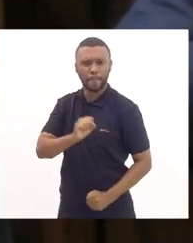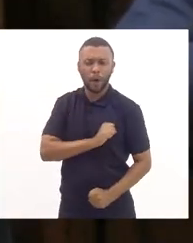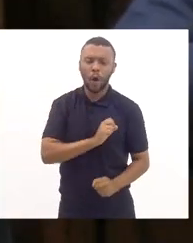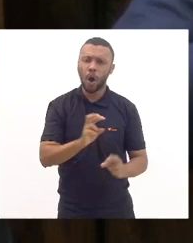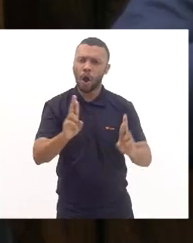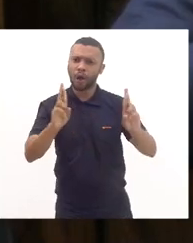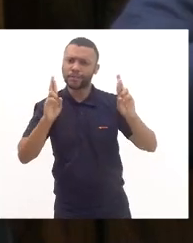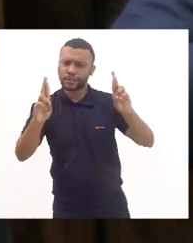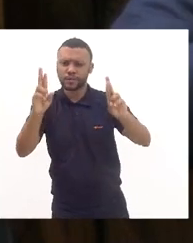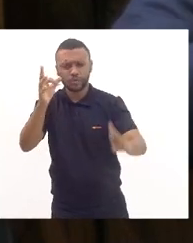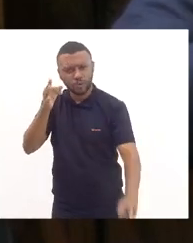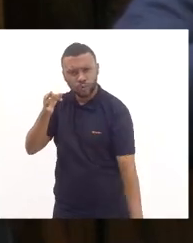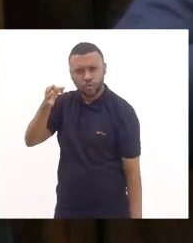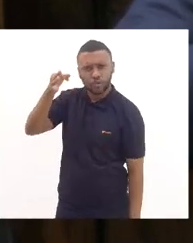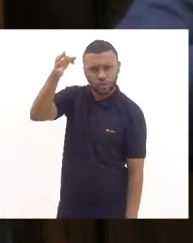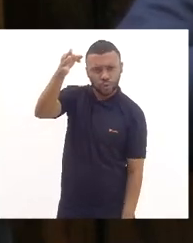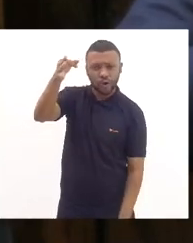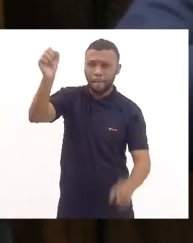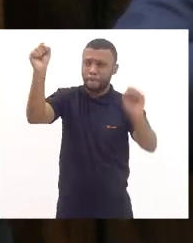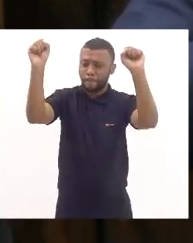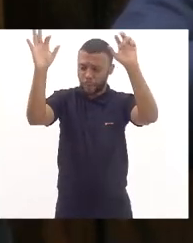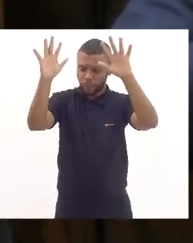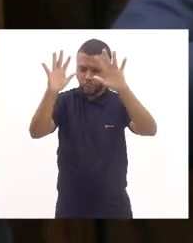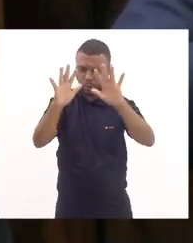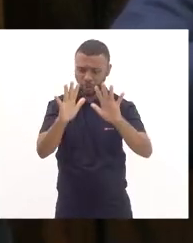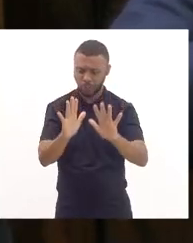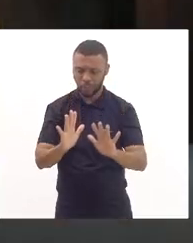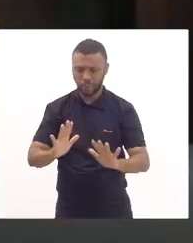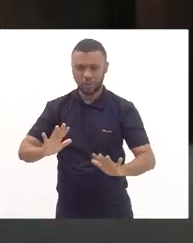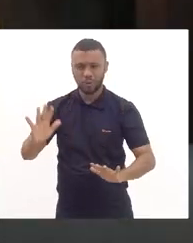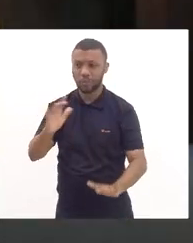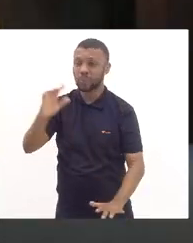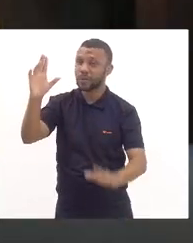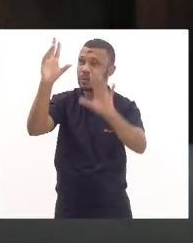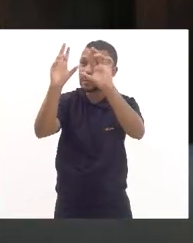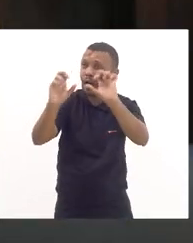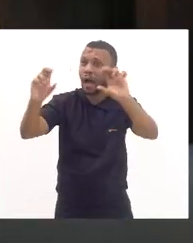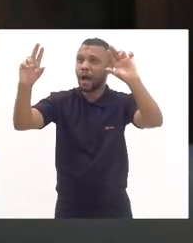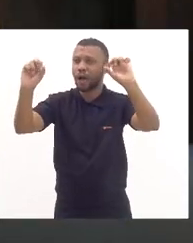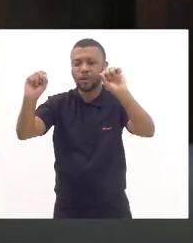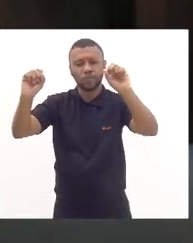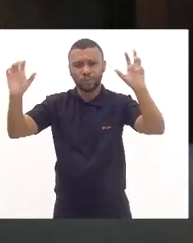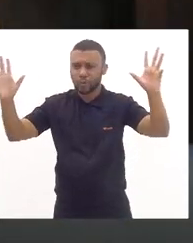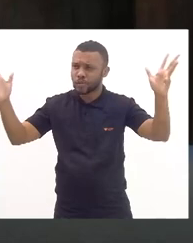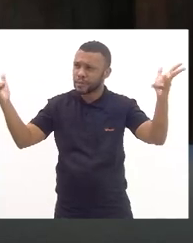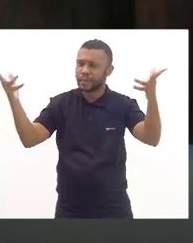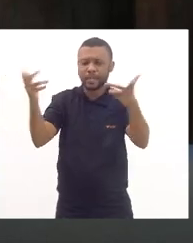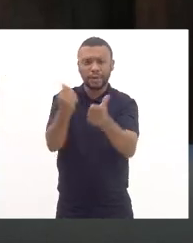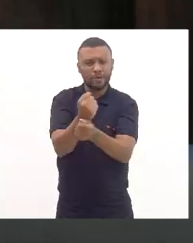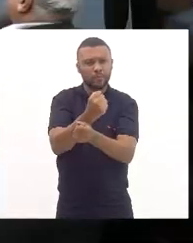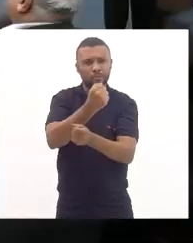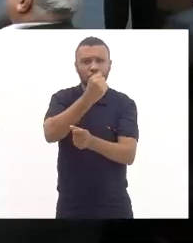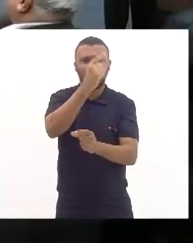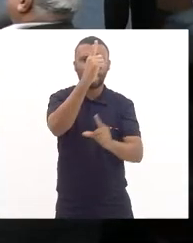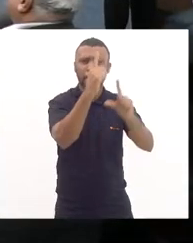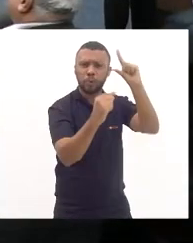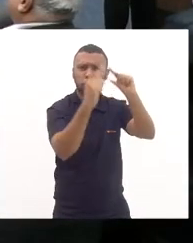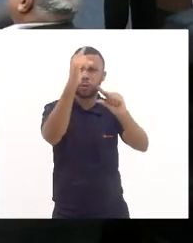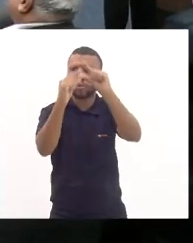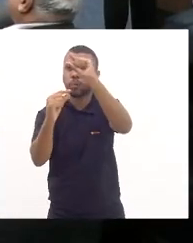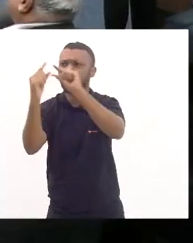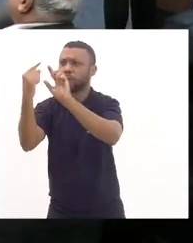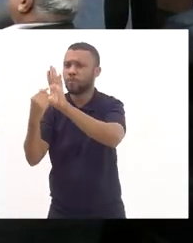e de esperança, terra desce. Sem teu formoso céu, risonho e límpido, a imagem